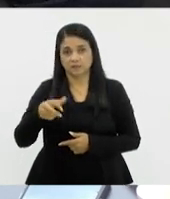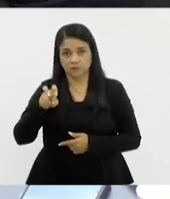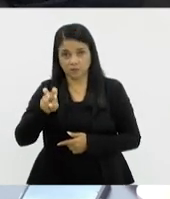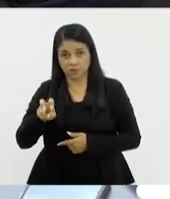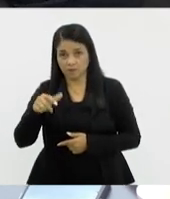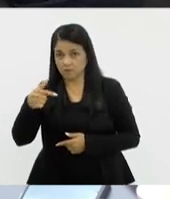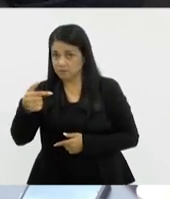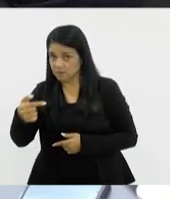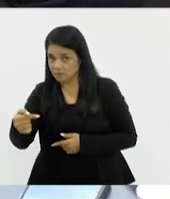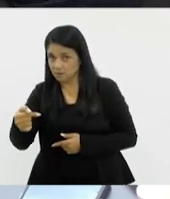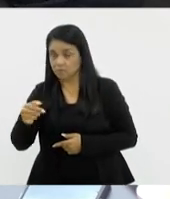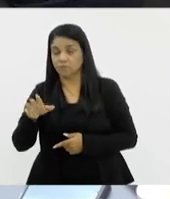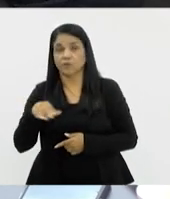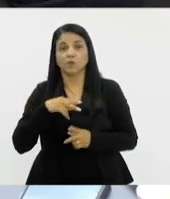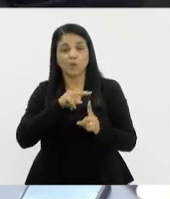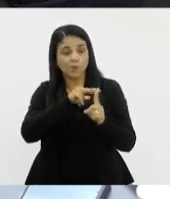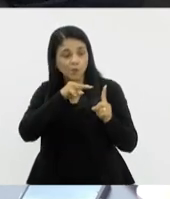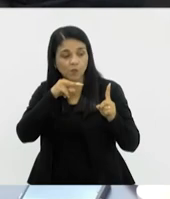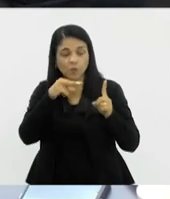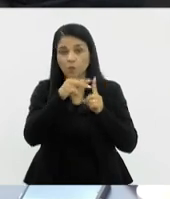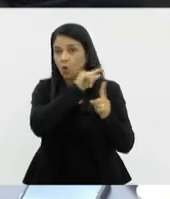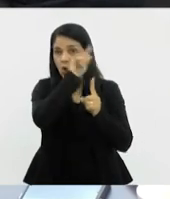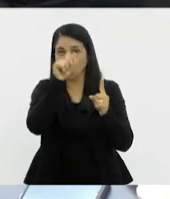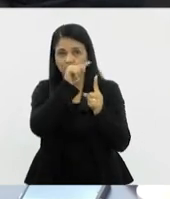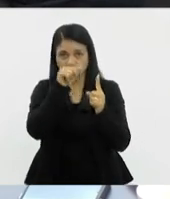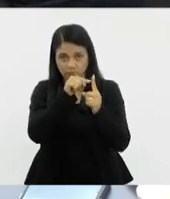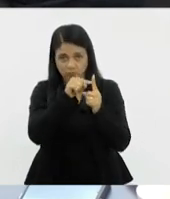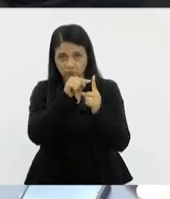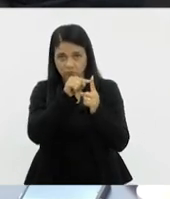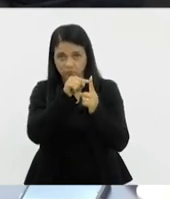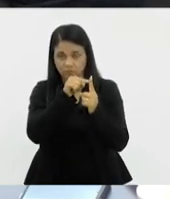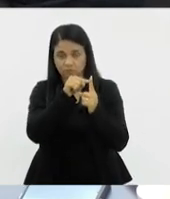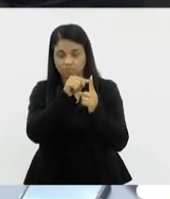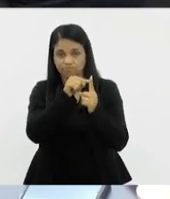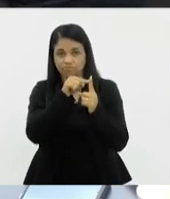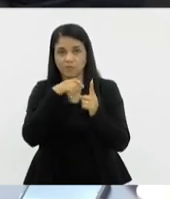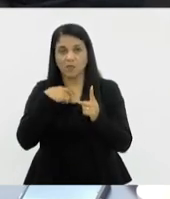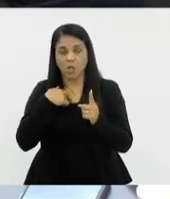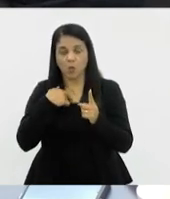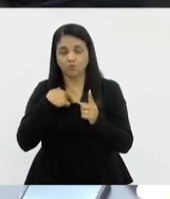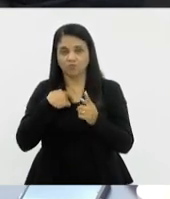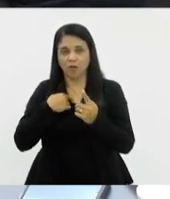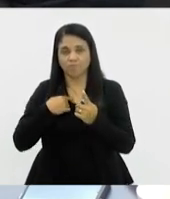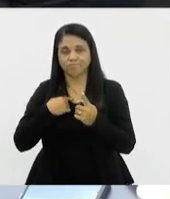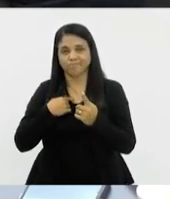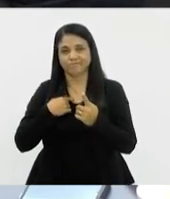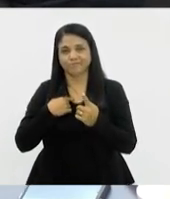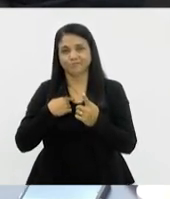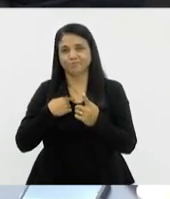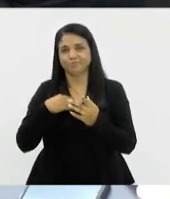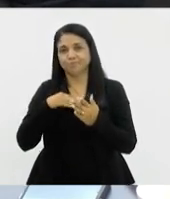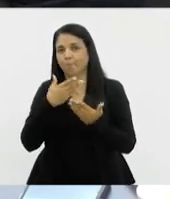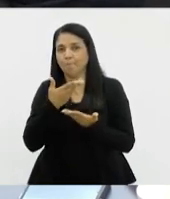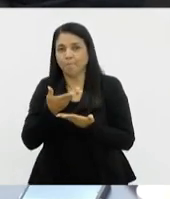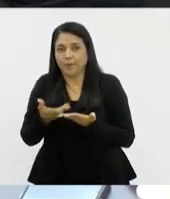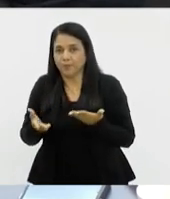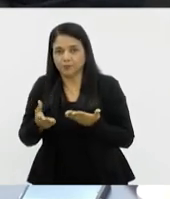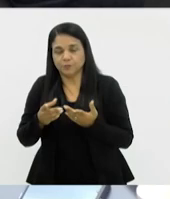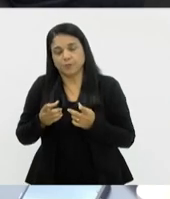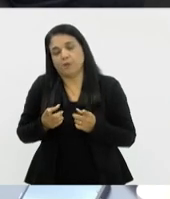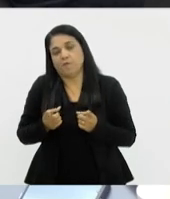Mas, sob o ponto de vista objetivo, eu já fui duramente derrotado quando a SEDAI foi